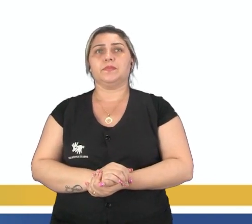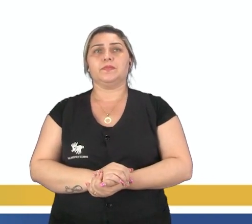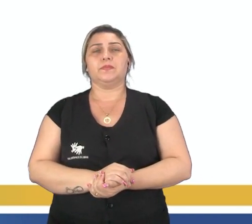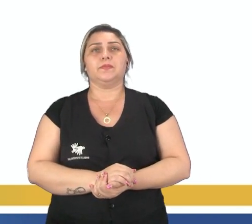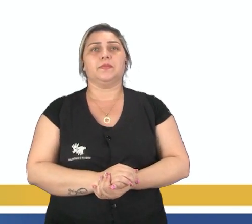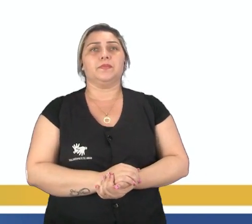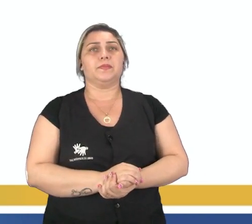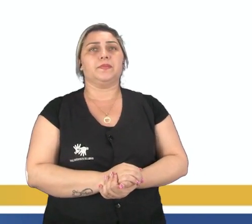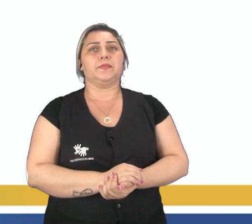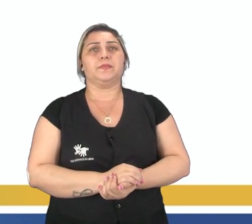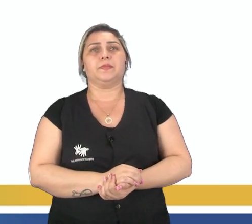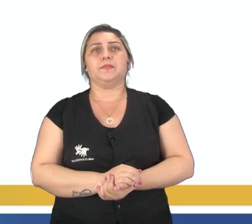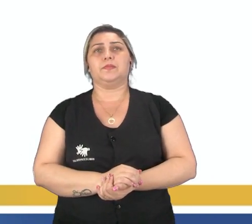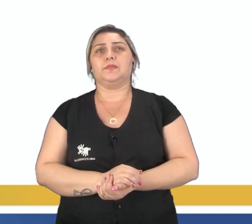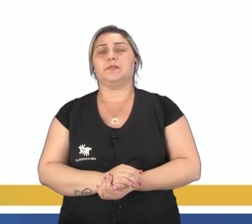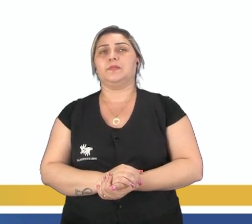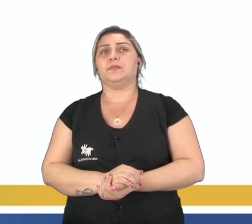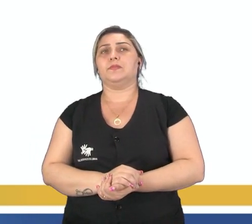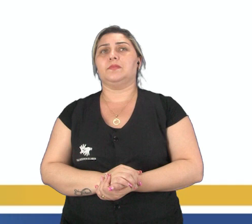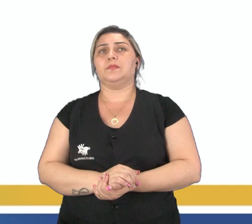aí?